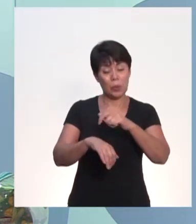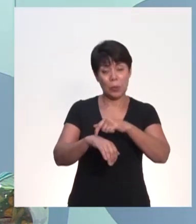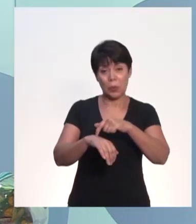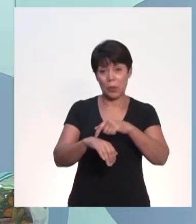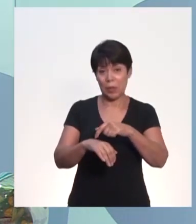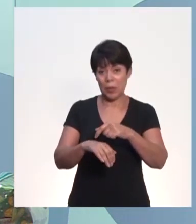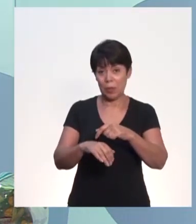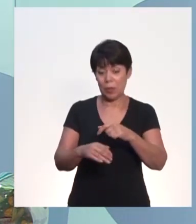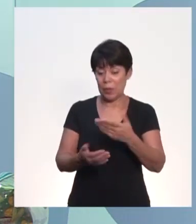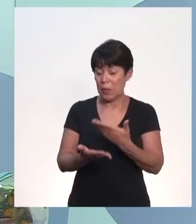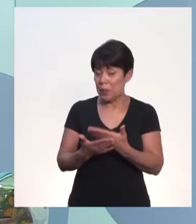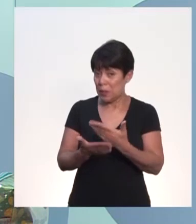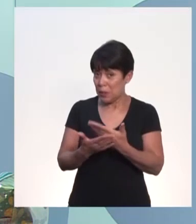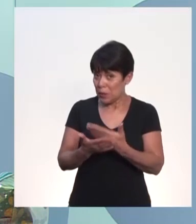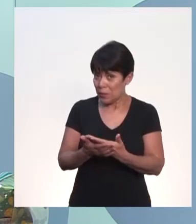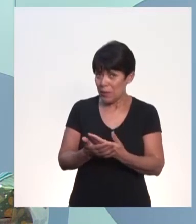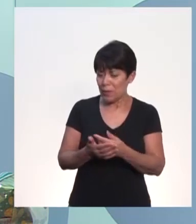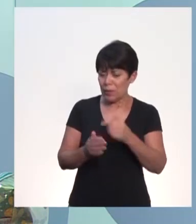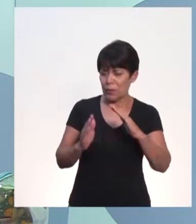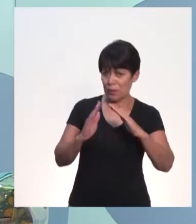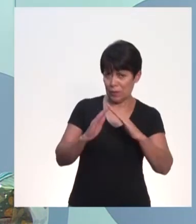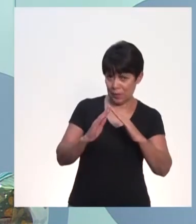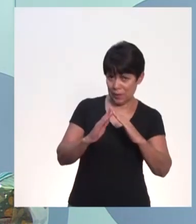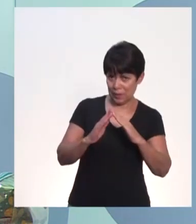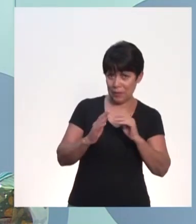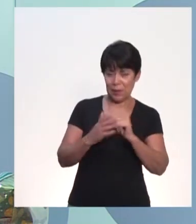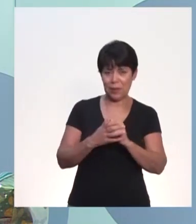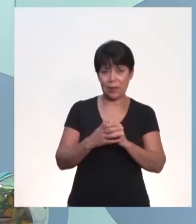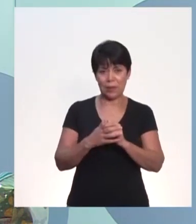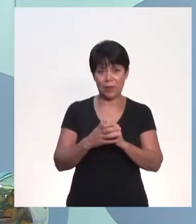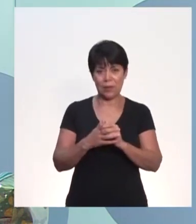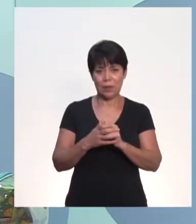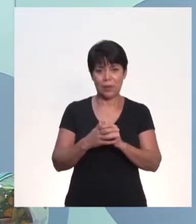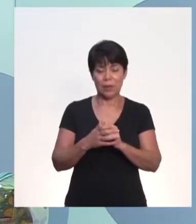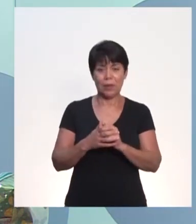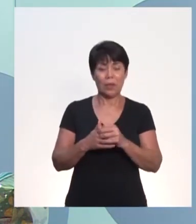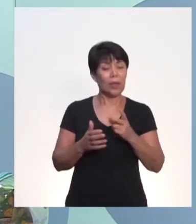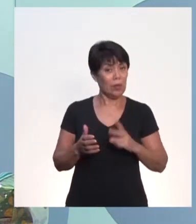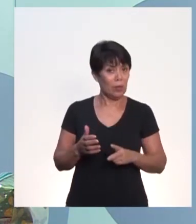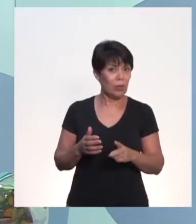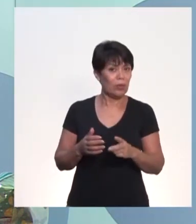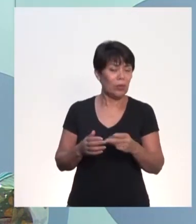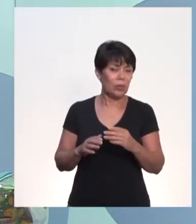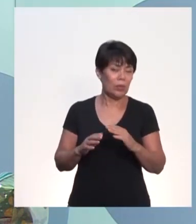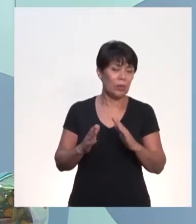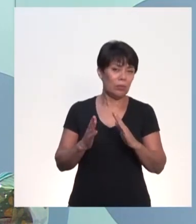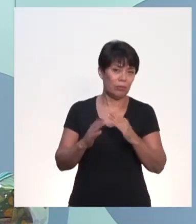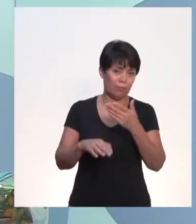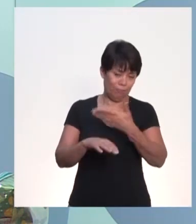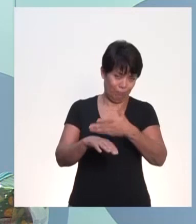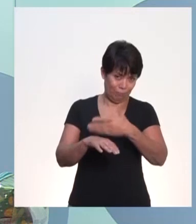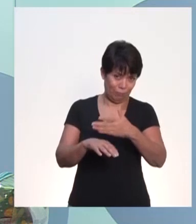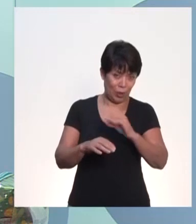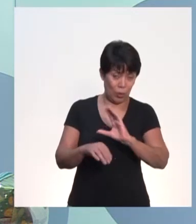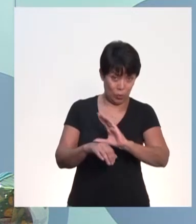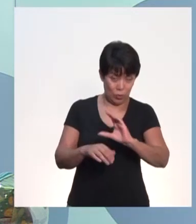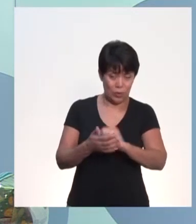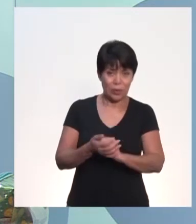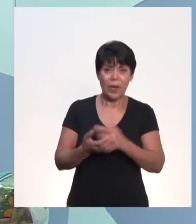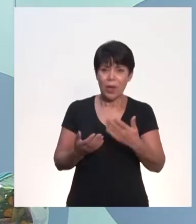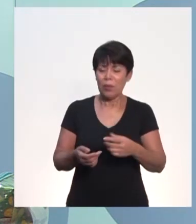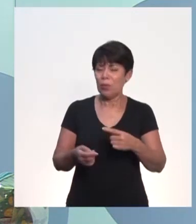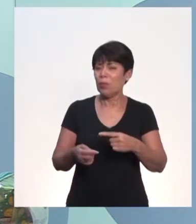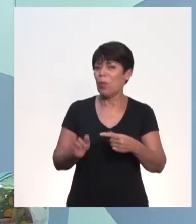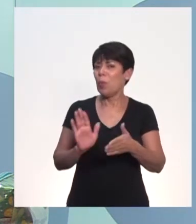estudos em casa, a partir do momento que a gente está seguindo com as aulas, eu queria que vocês tivessem um desafio. Eu